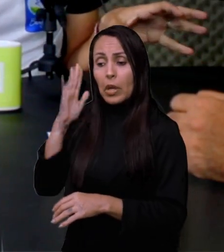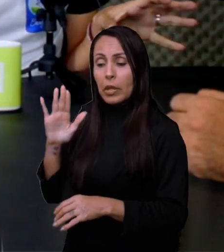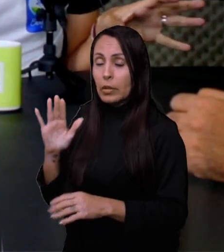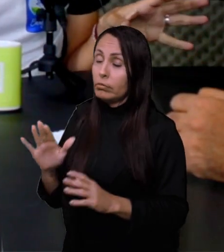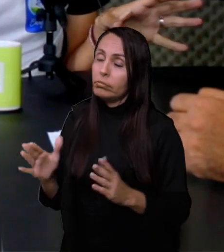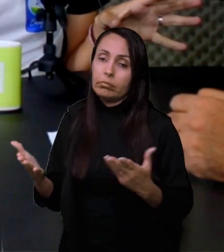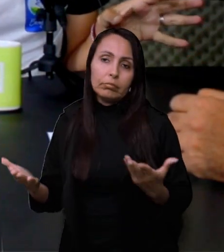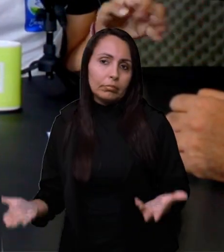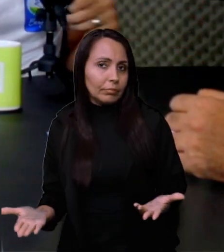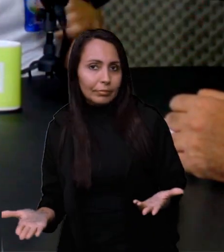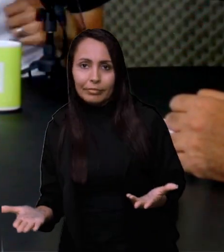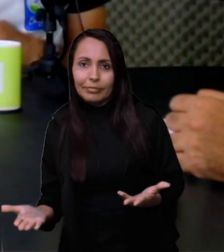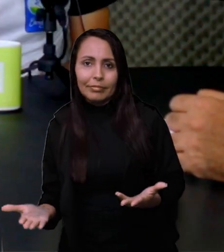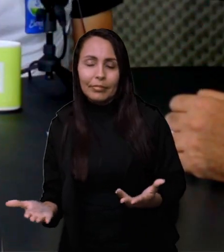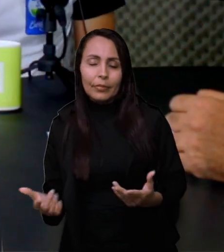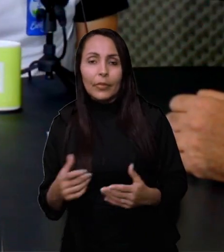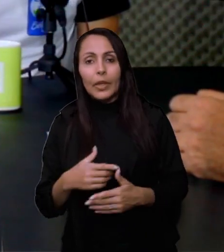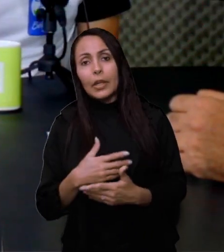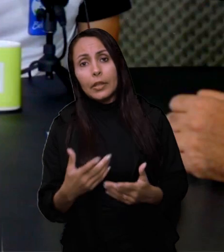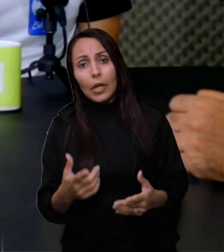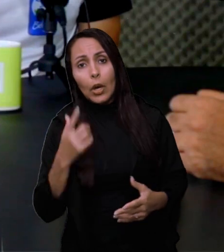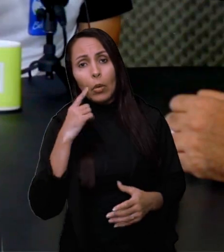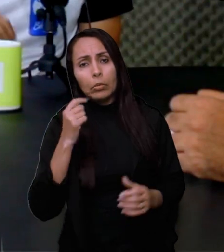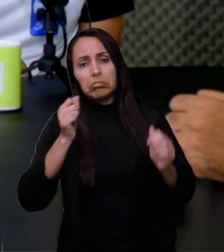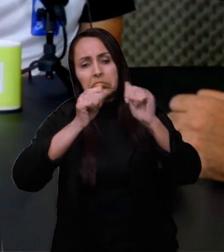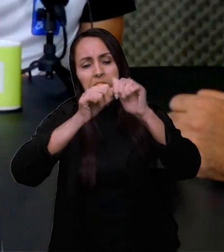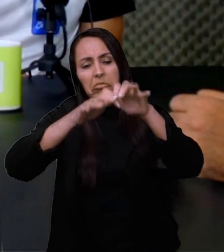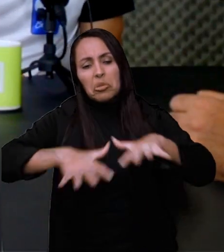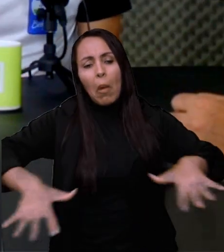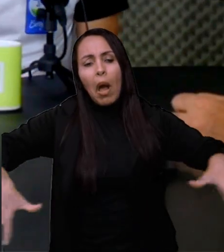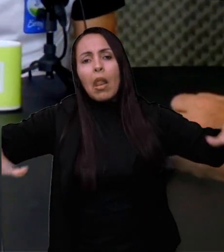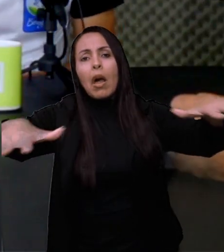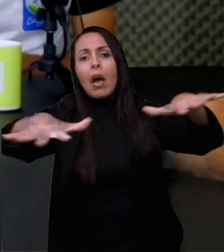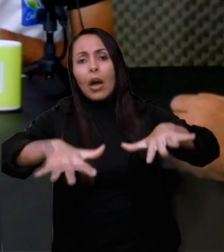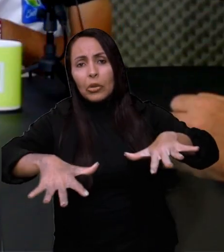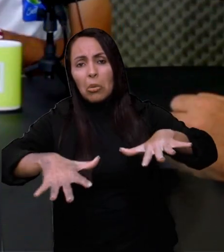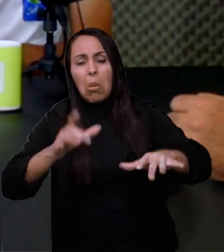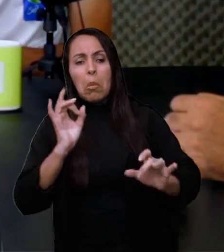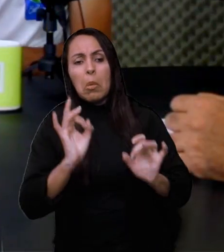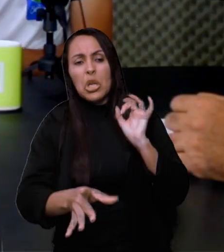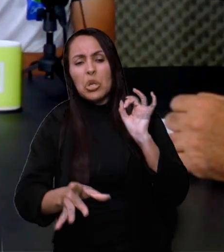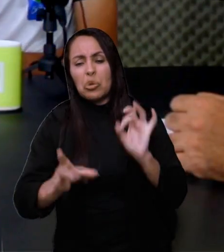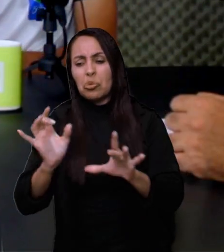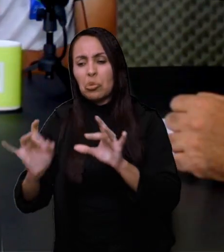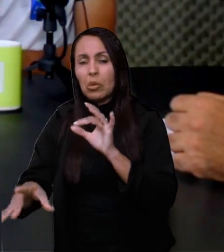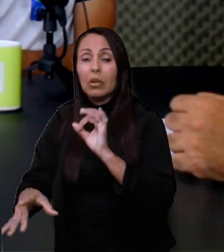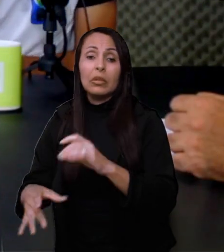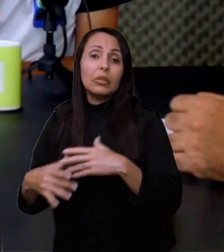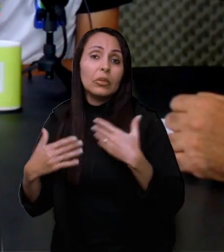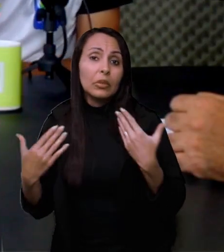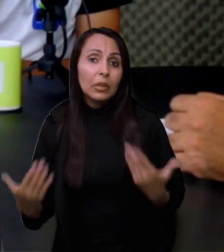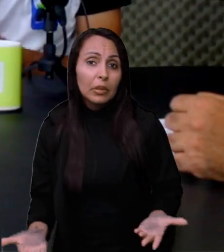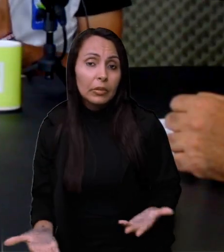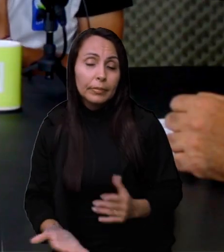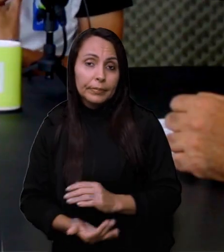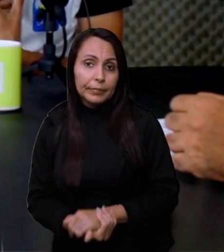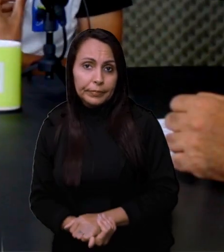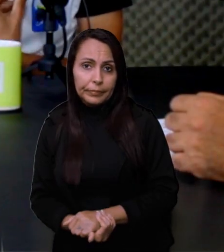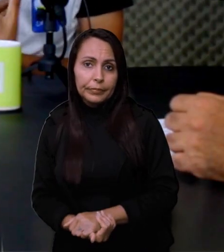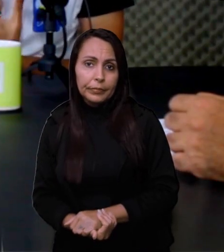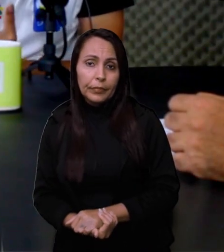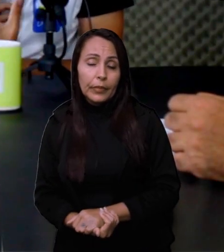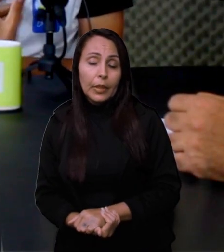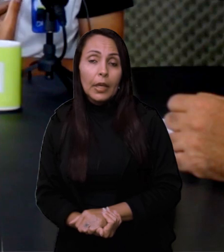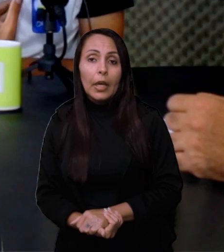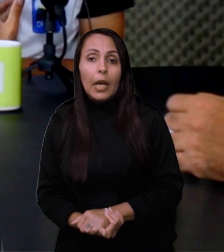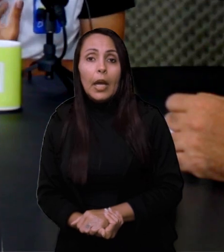tem jurisdição, né? A correnteza vai levando, espalhando para todo canto. E, e a gente tá. A gente, é engraçado,